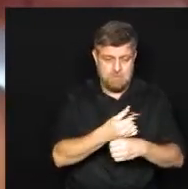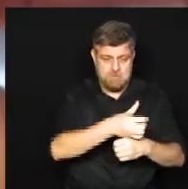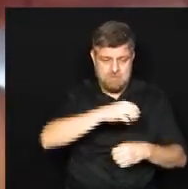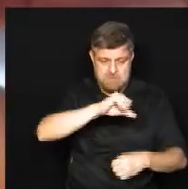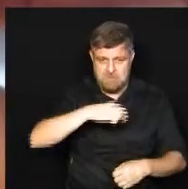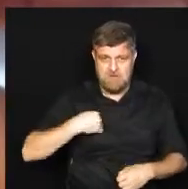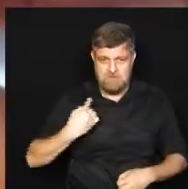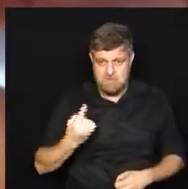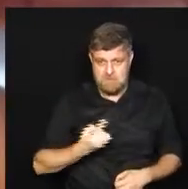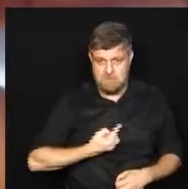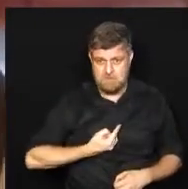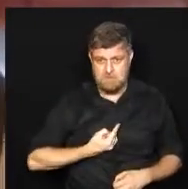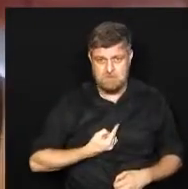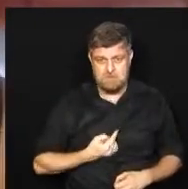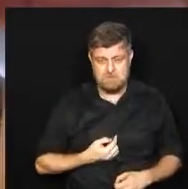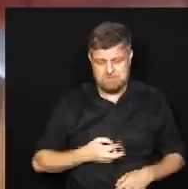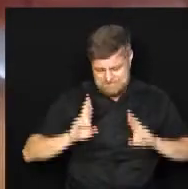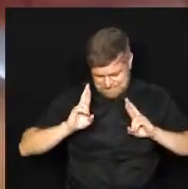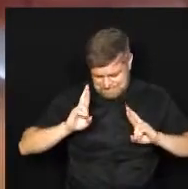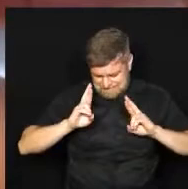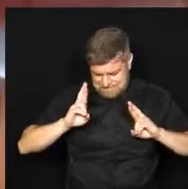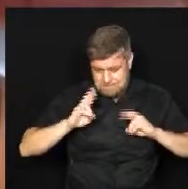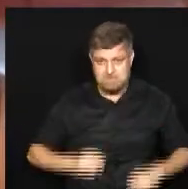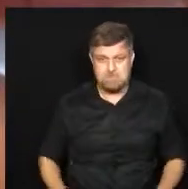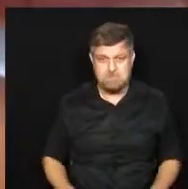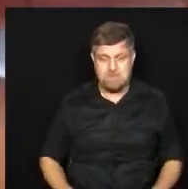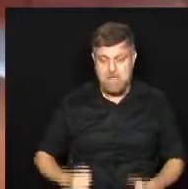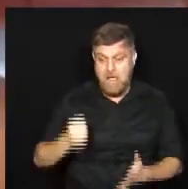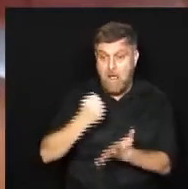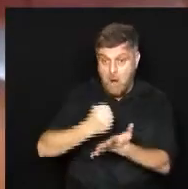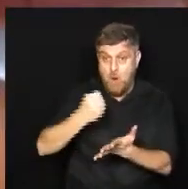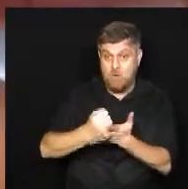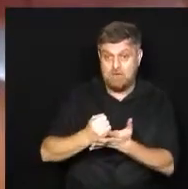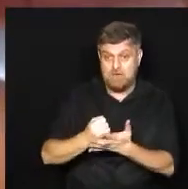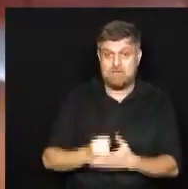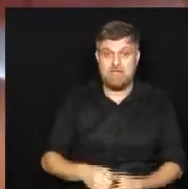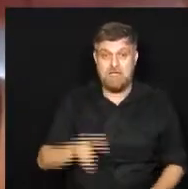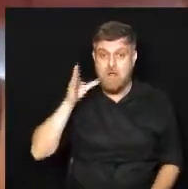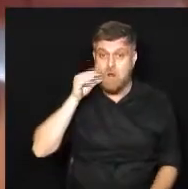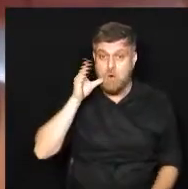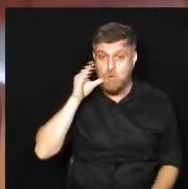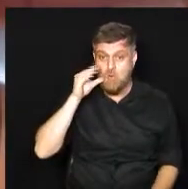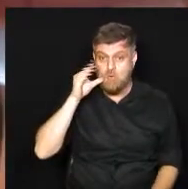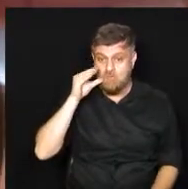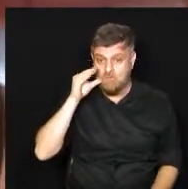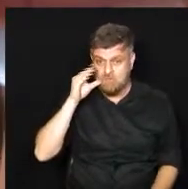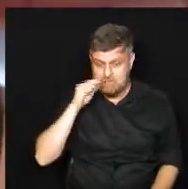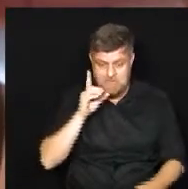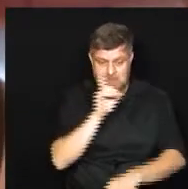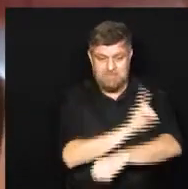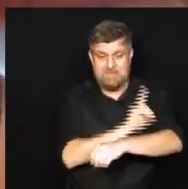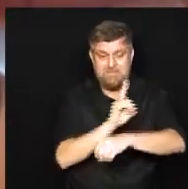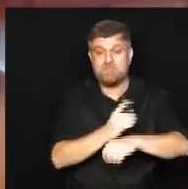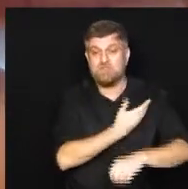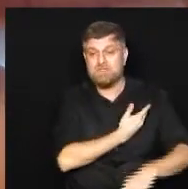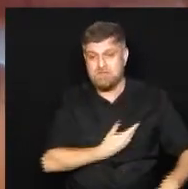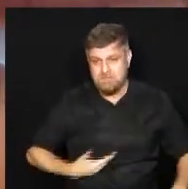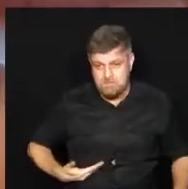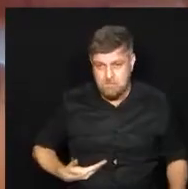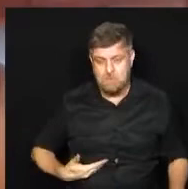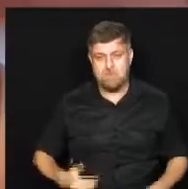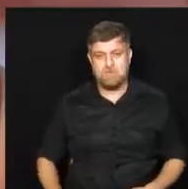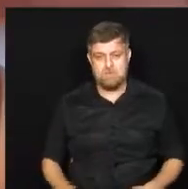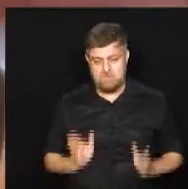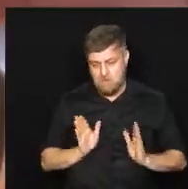temos para que esse cargo, então, seja de fato ocupado e que nós tenhamos, então, um